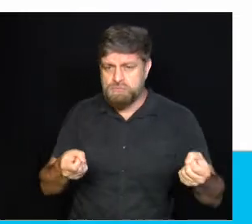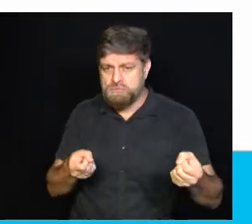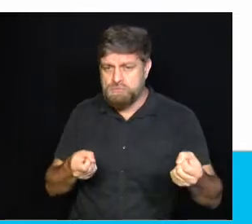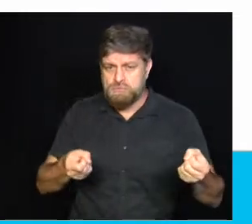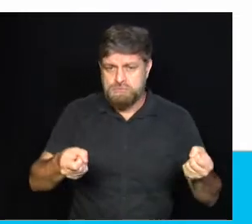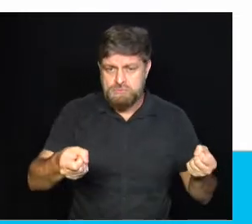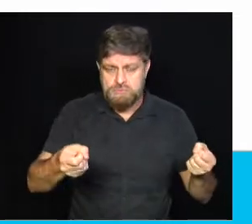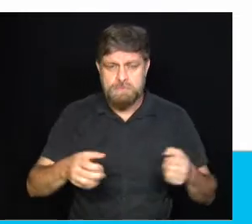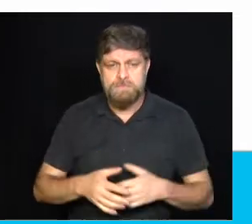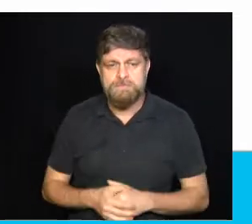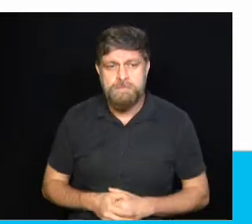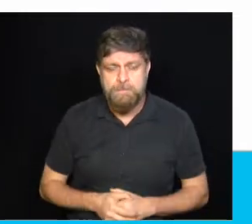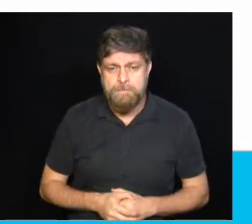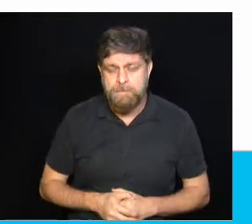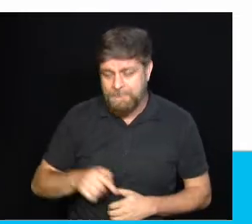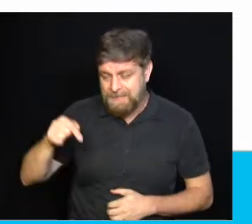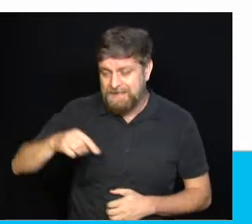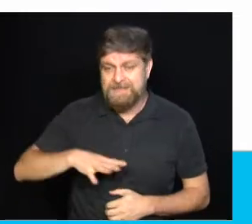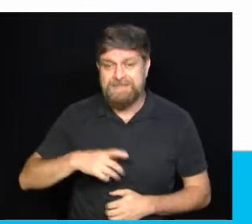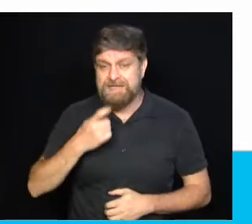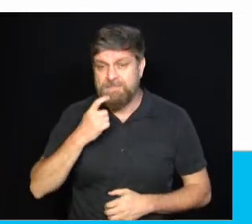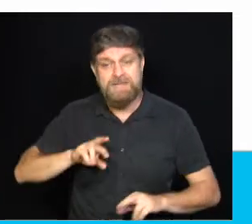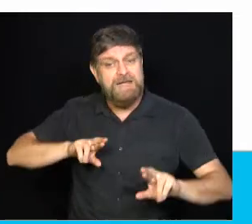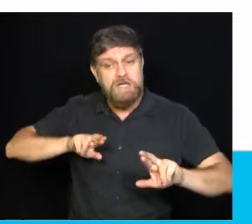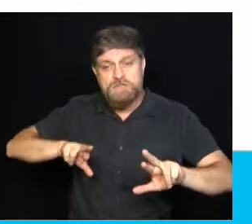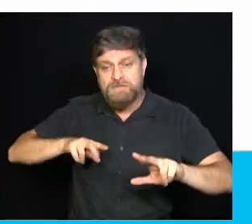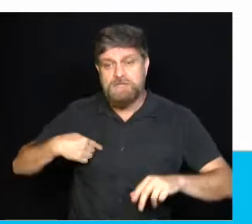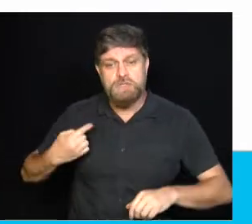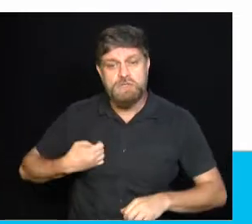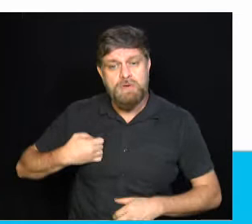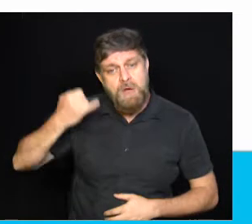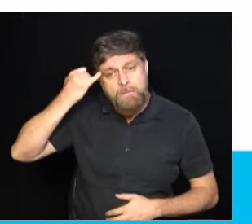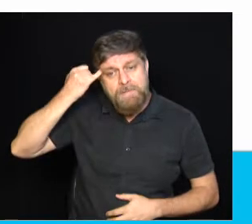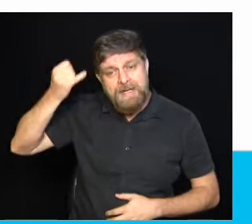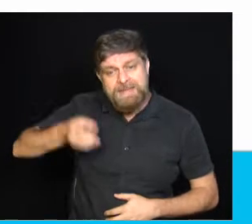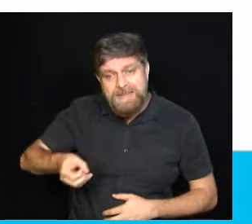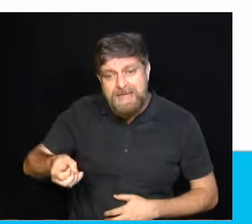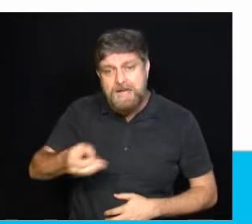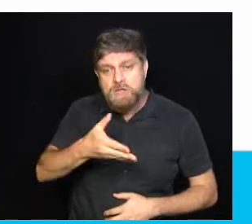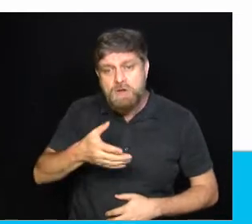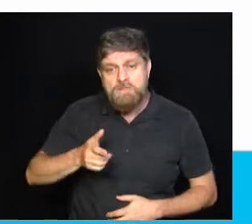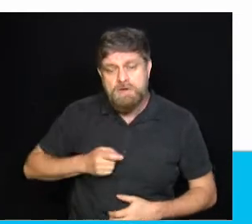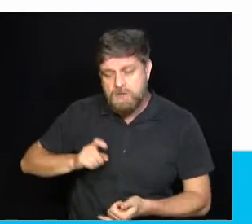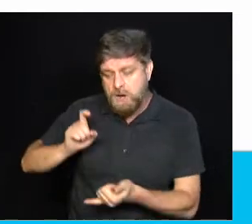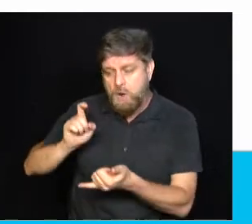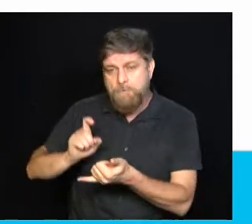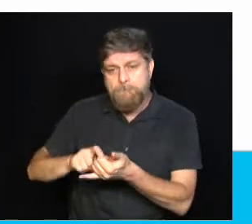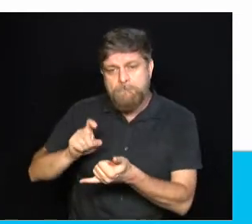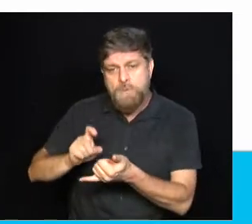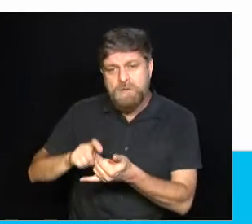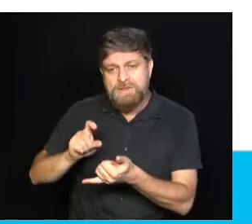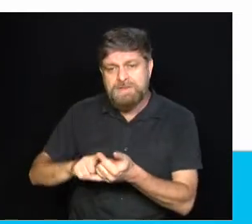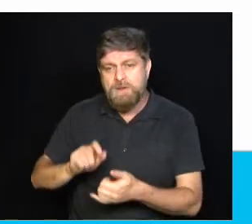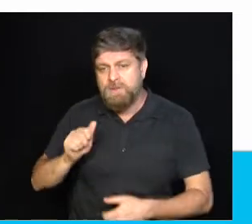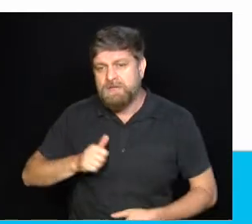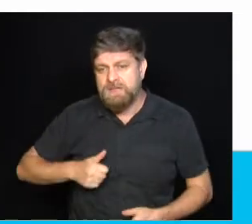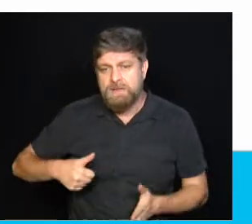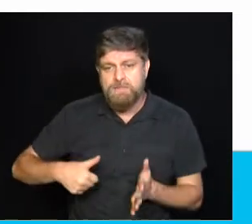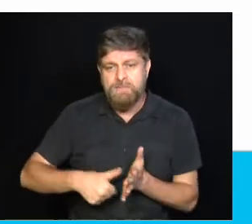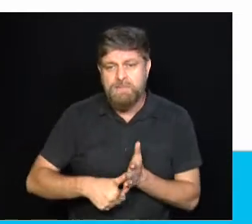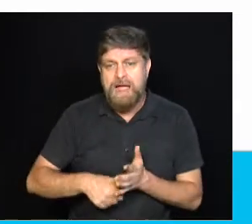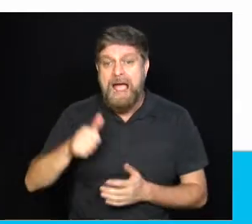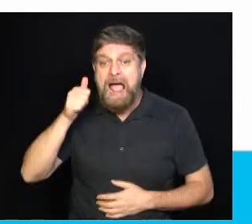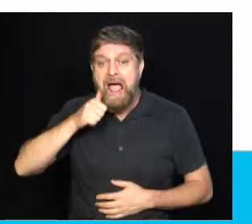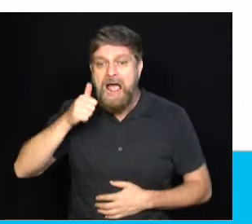o motorista. Em Campinas, nós inovamos e esse botão ele é acionado a partir do celular da